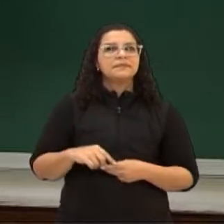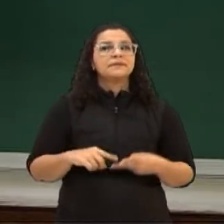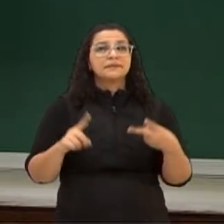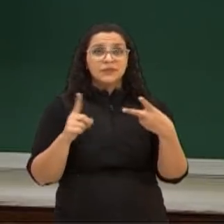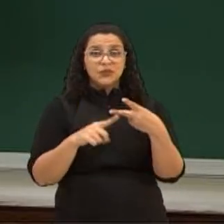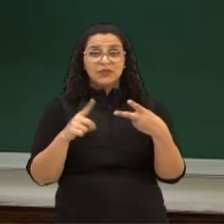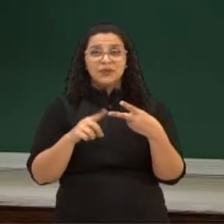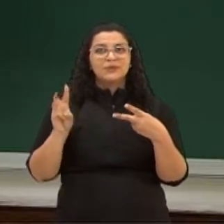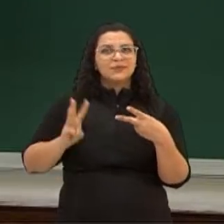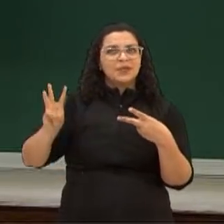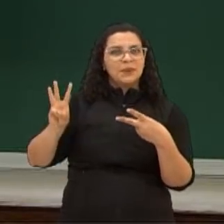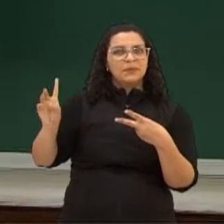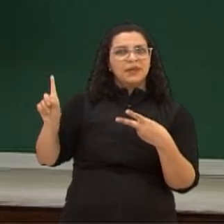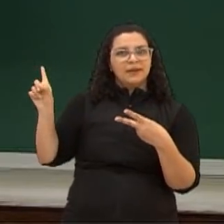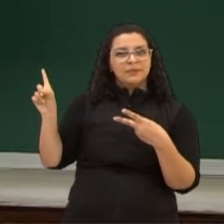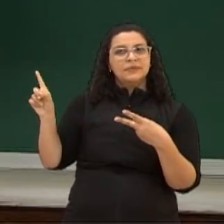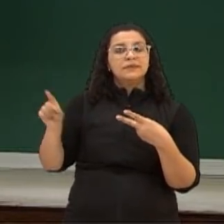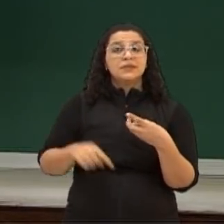galileu.com.br, a